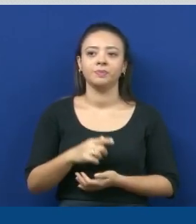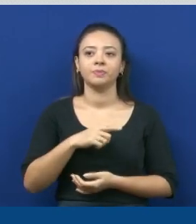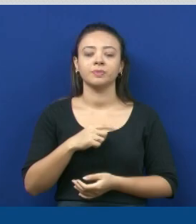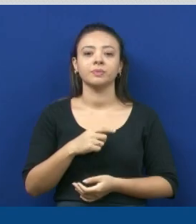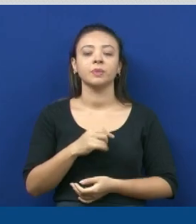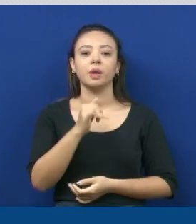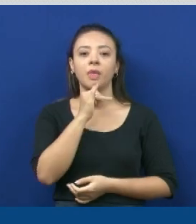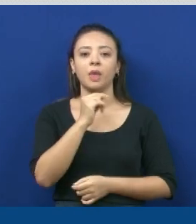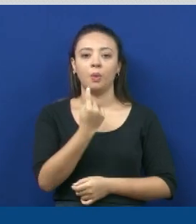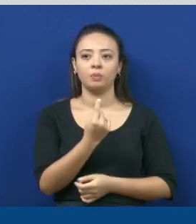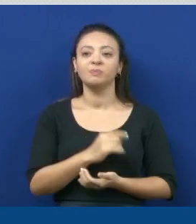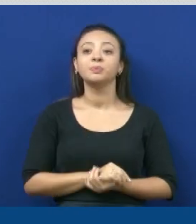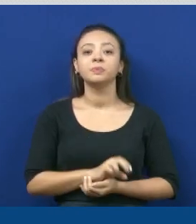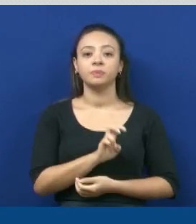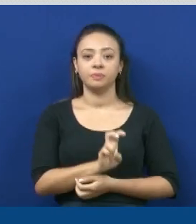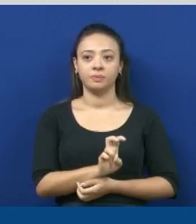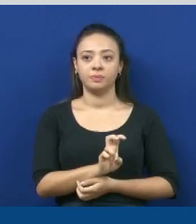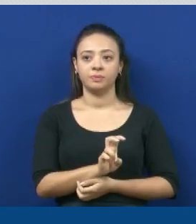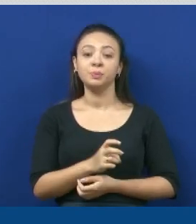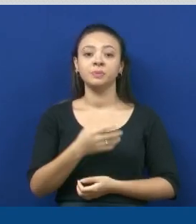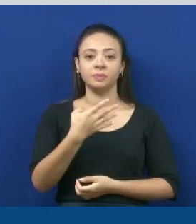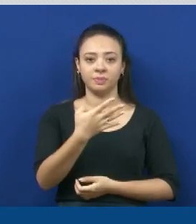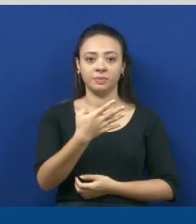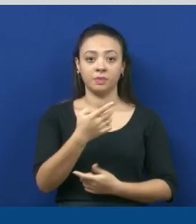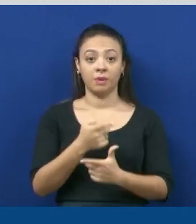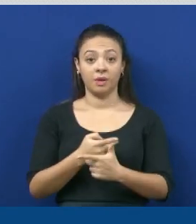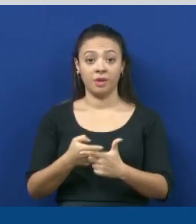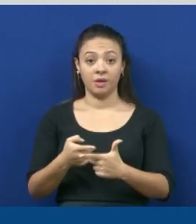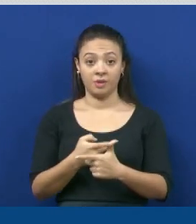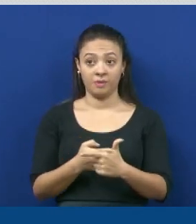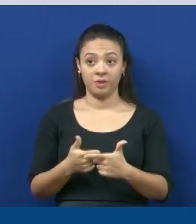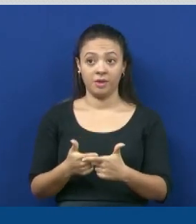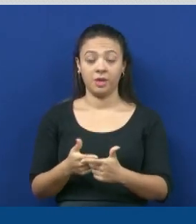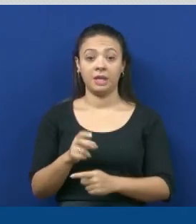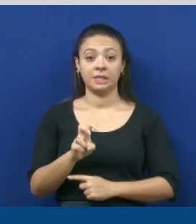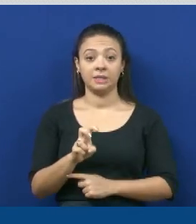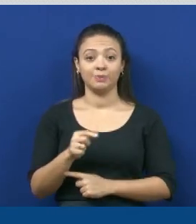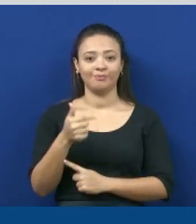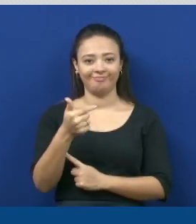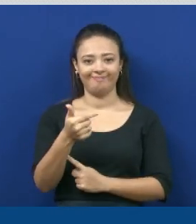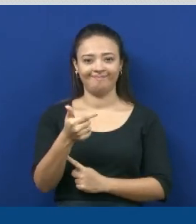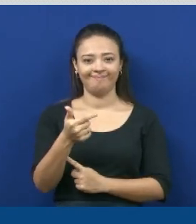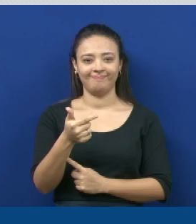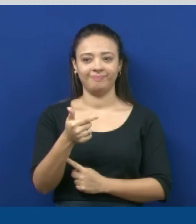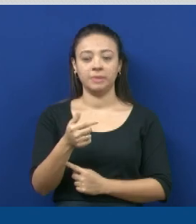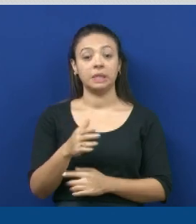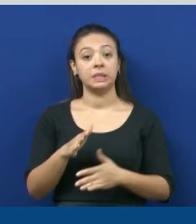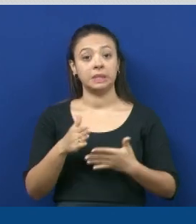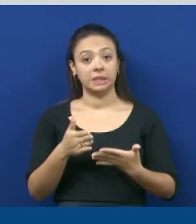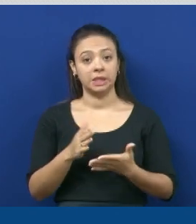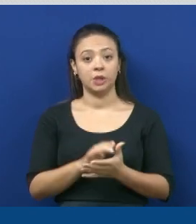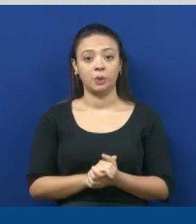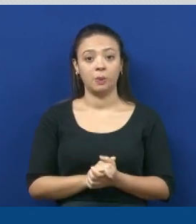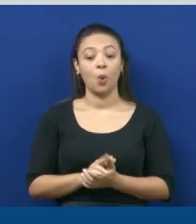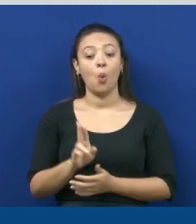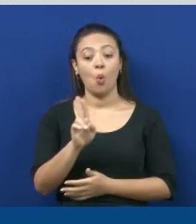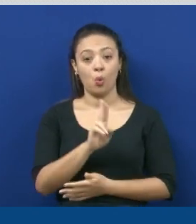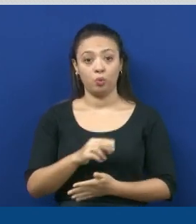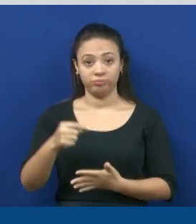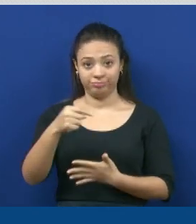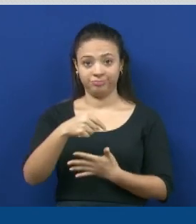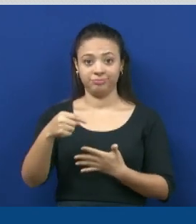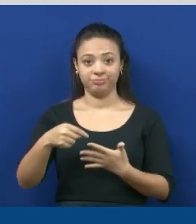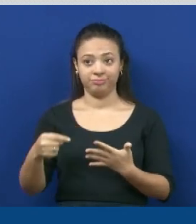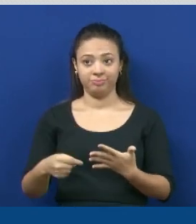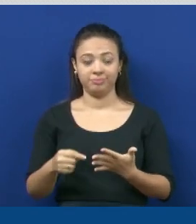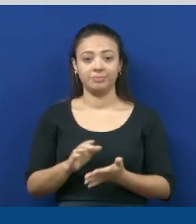aqui 5 elevado a 4 dividido por 5 elevado a 2. Então, aplicando o que nós temos ali